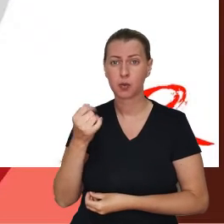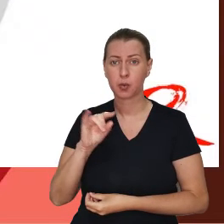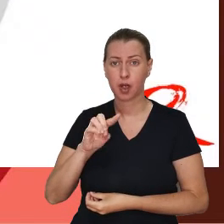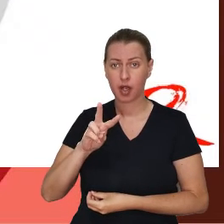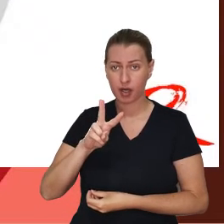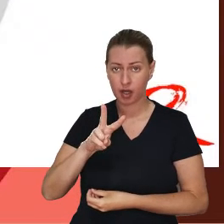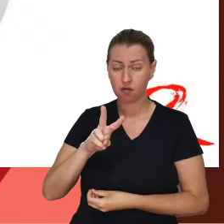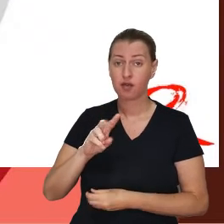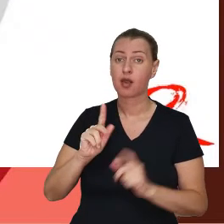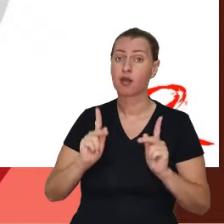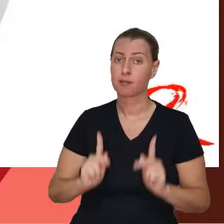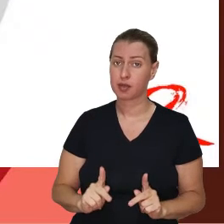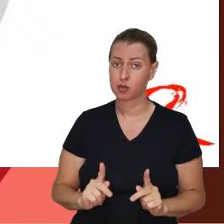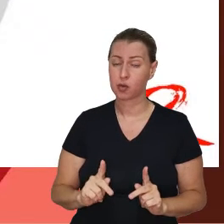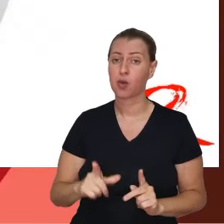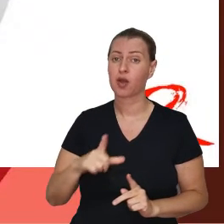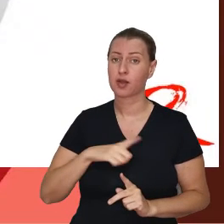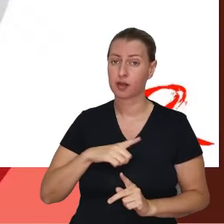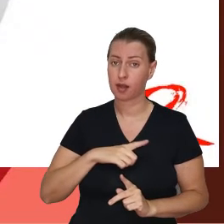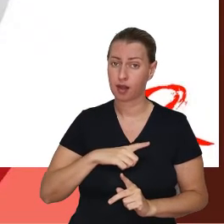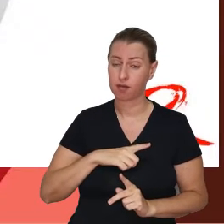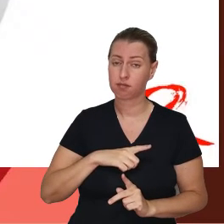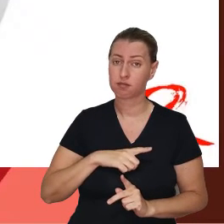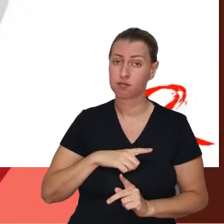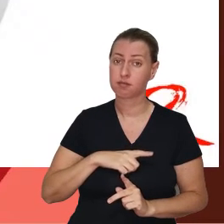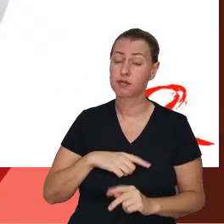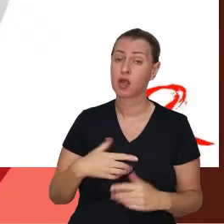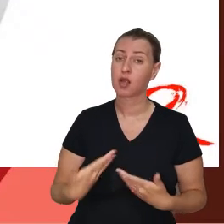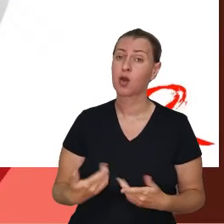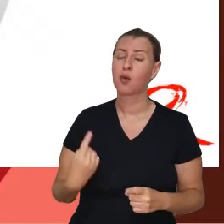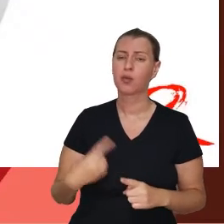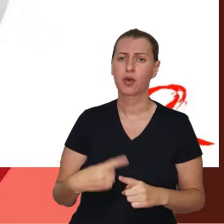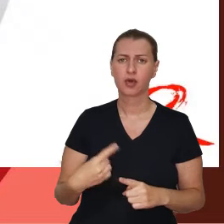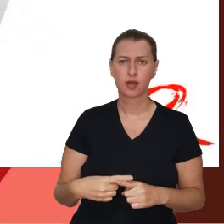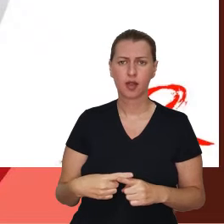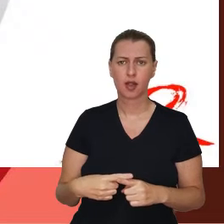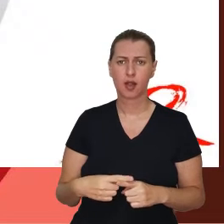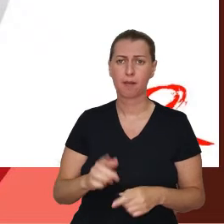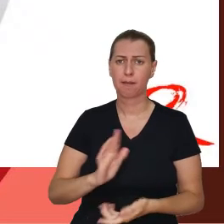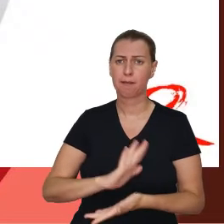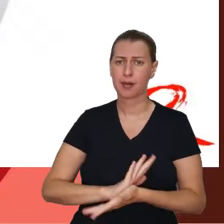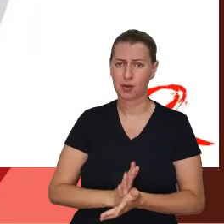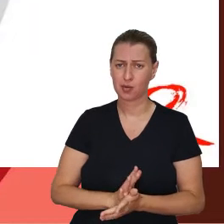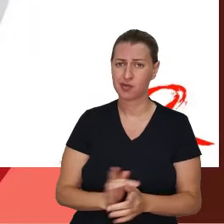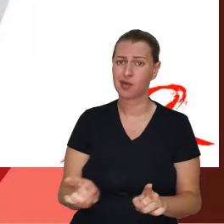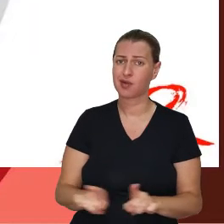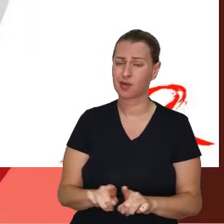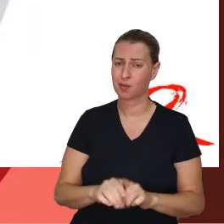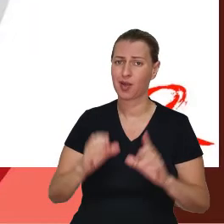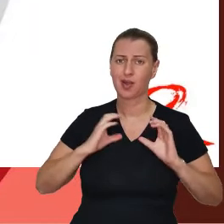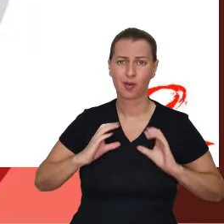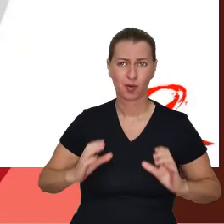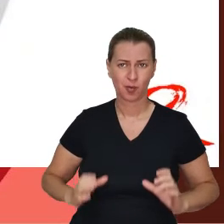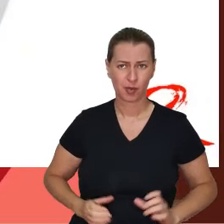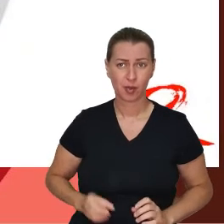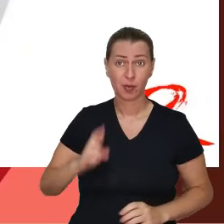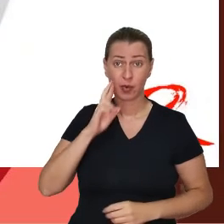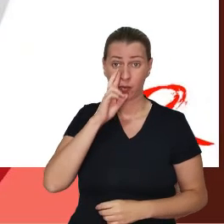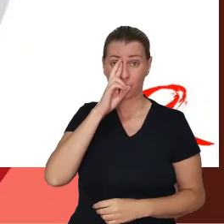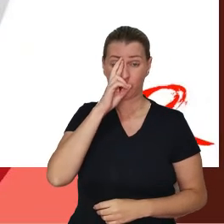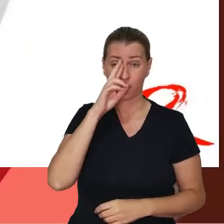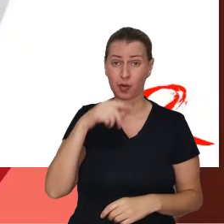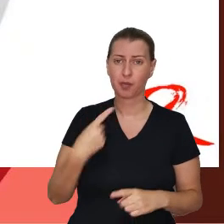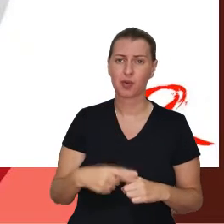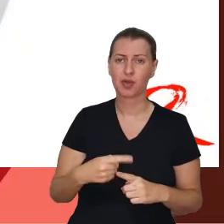pessoas que vivem com HIV, porque preconceito também é comportamento de risco, né? Quando eu acho que eu